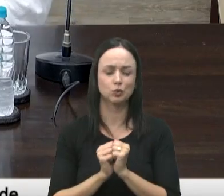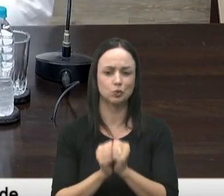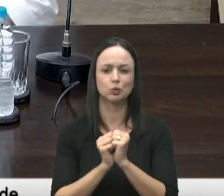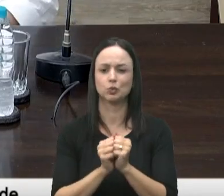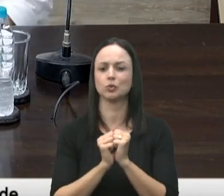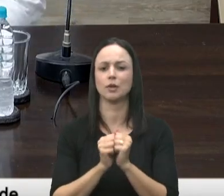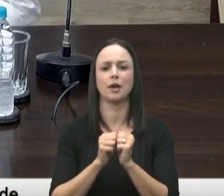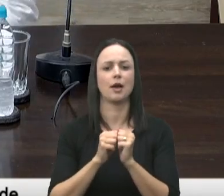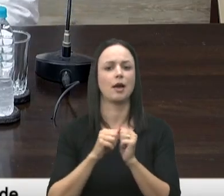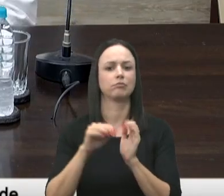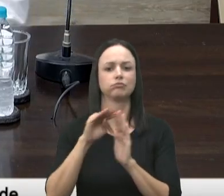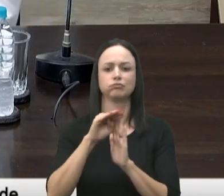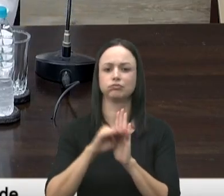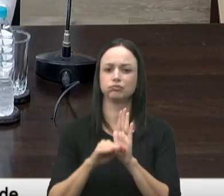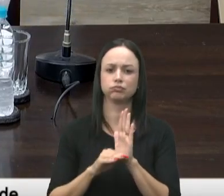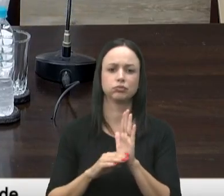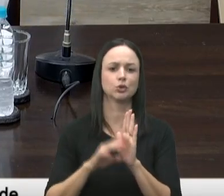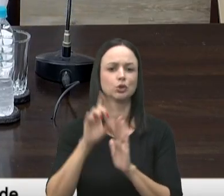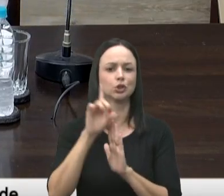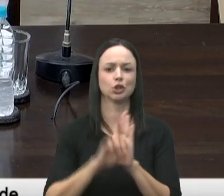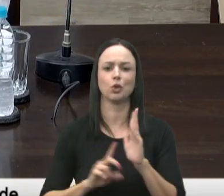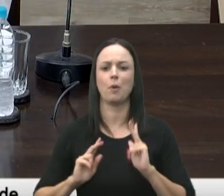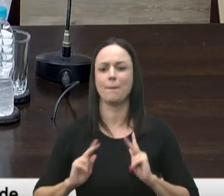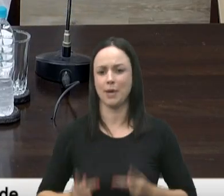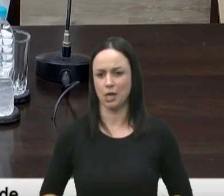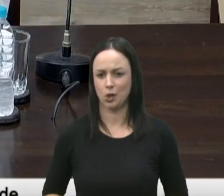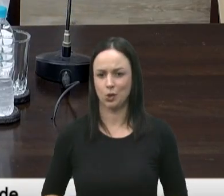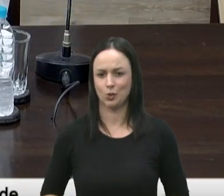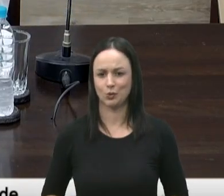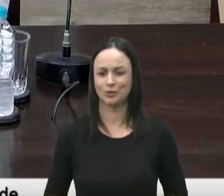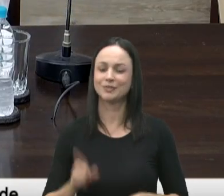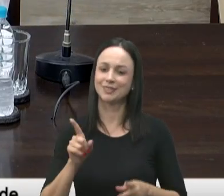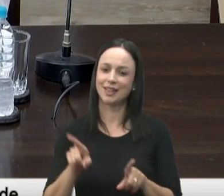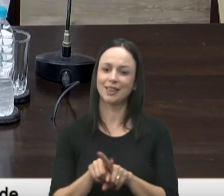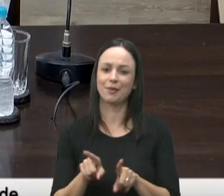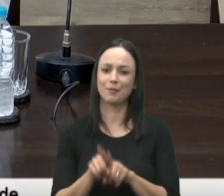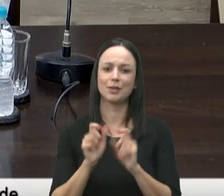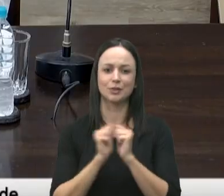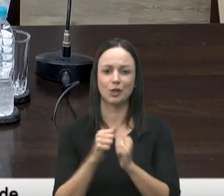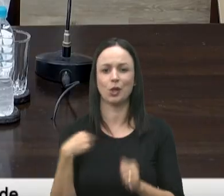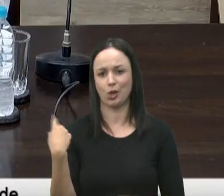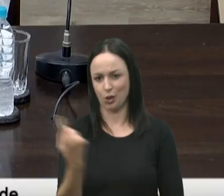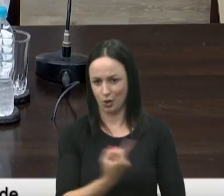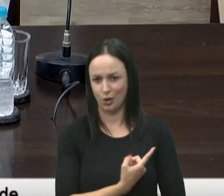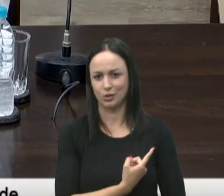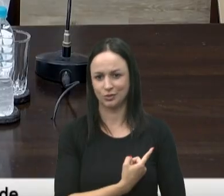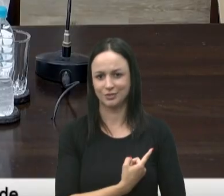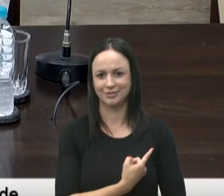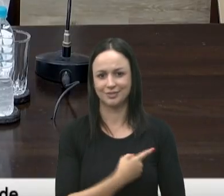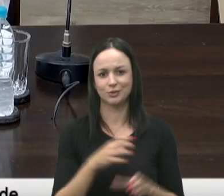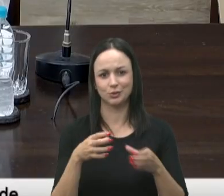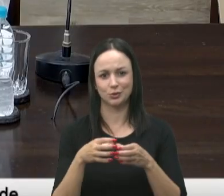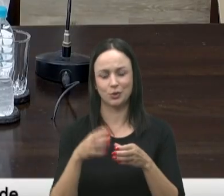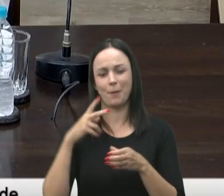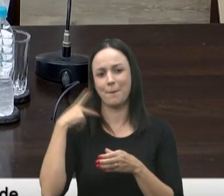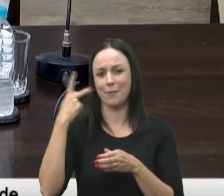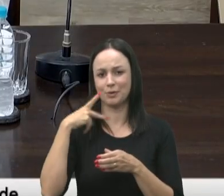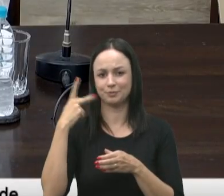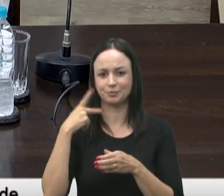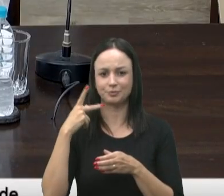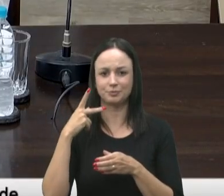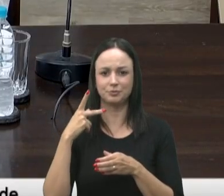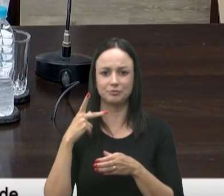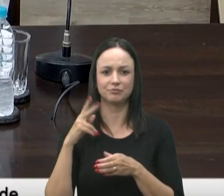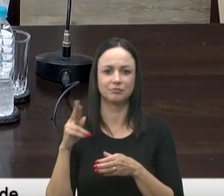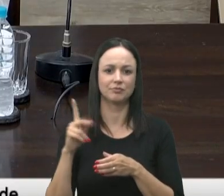as pautas relacionadas a direitos humanos e ele está ao lado de nós, da frente parlamentar. Ali ele nem